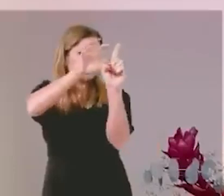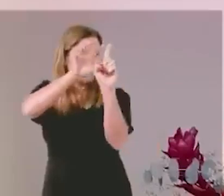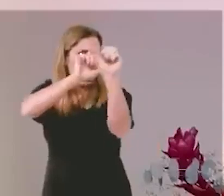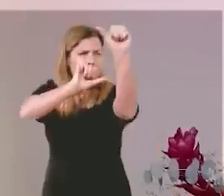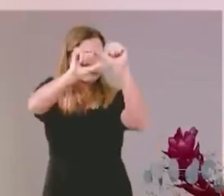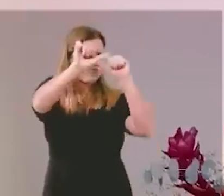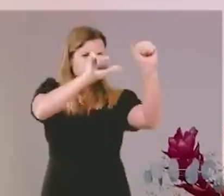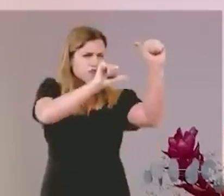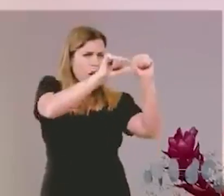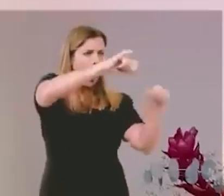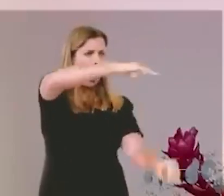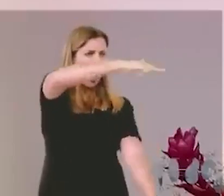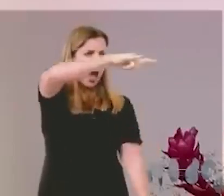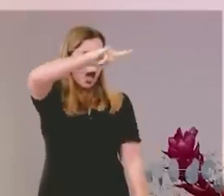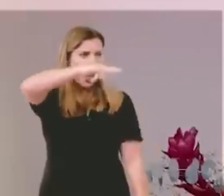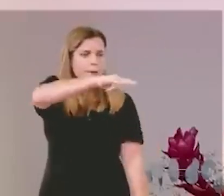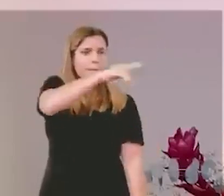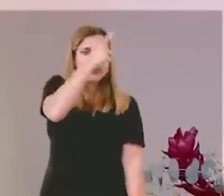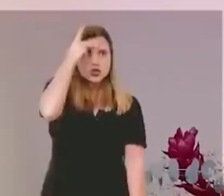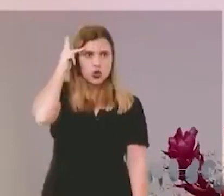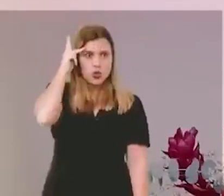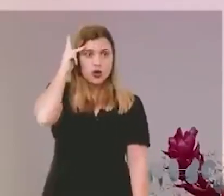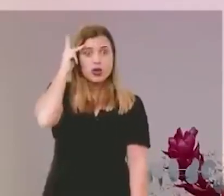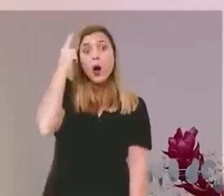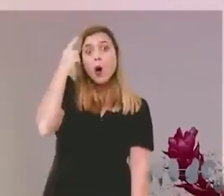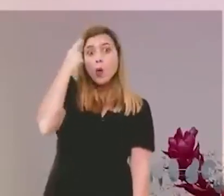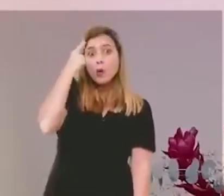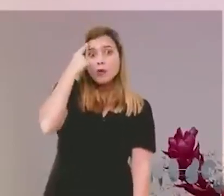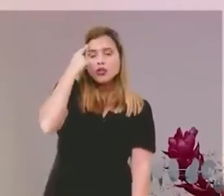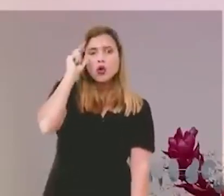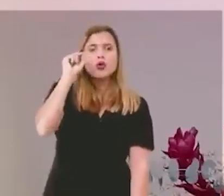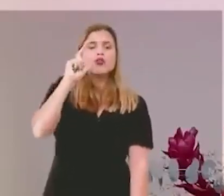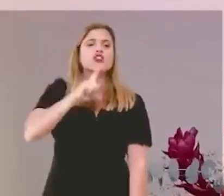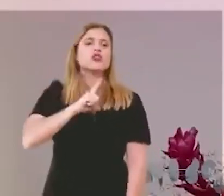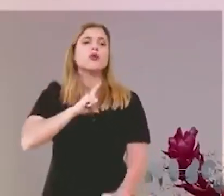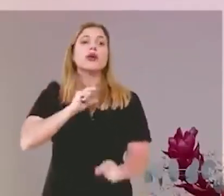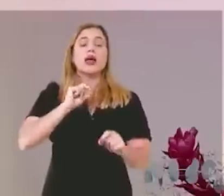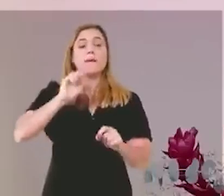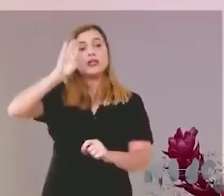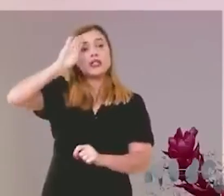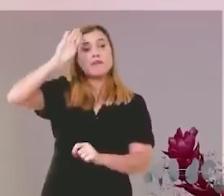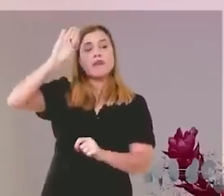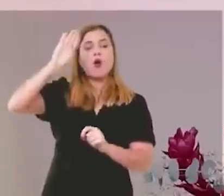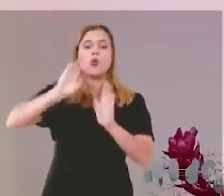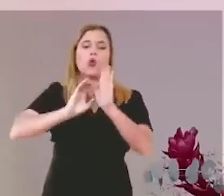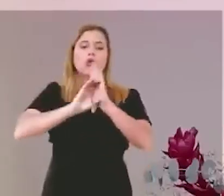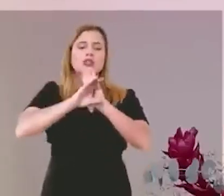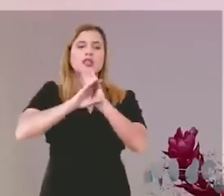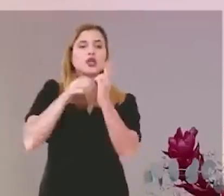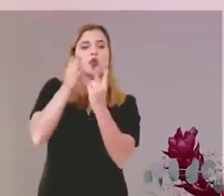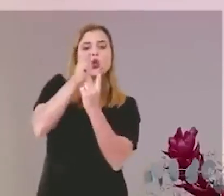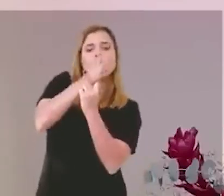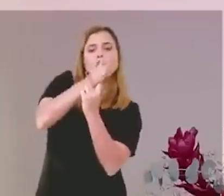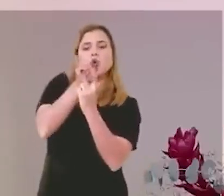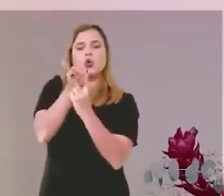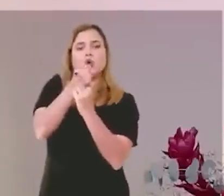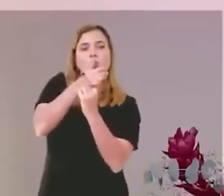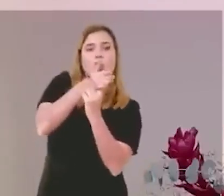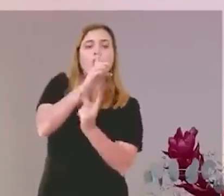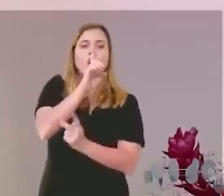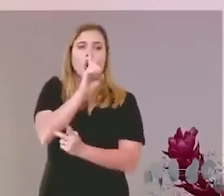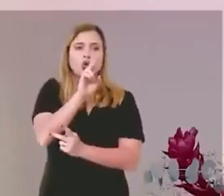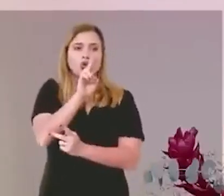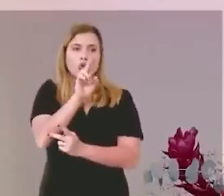dos pilares desse pensamento era o chamado dualismo. Para os gregos, a matéria que você tange,